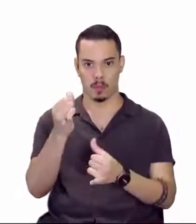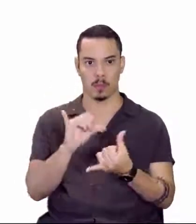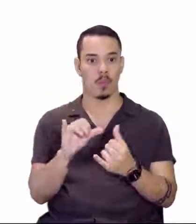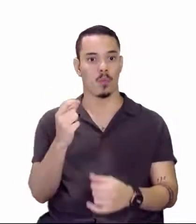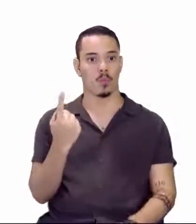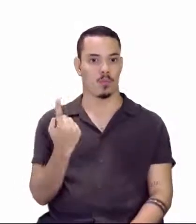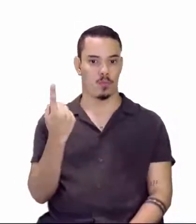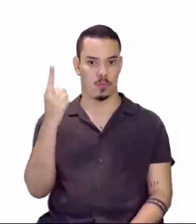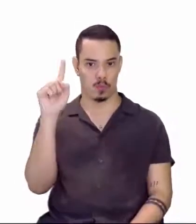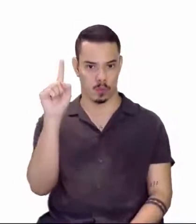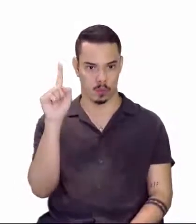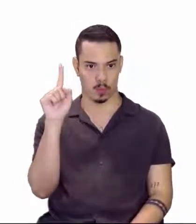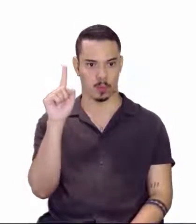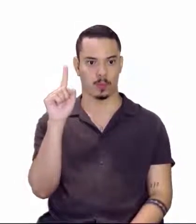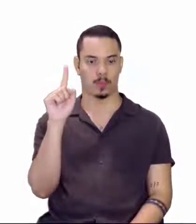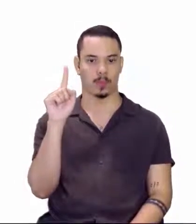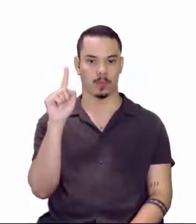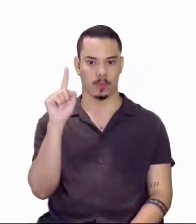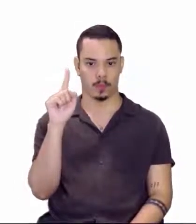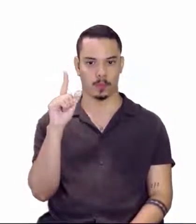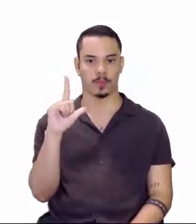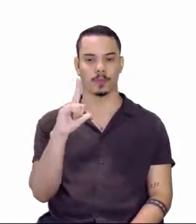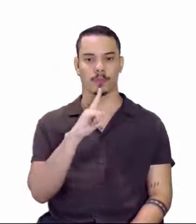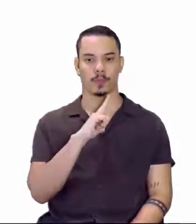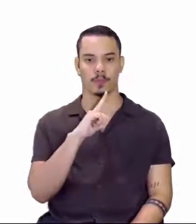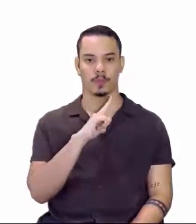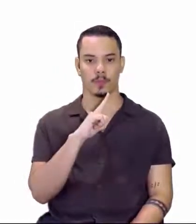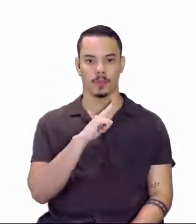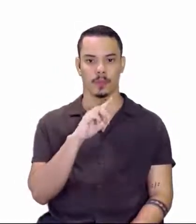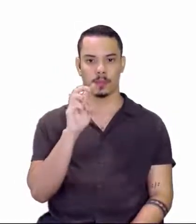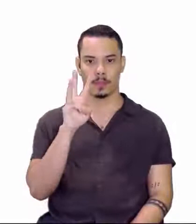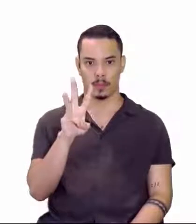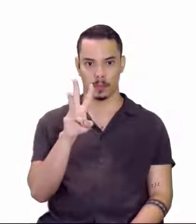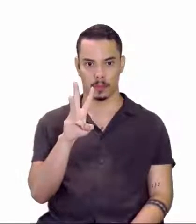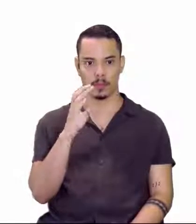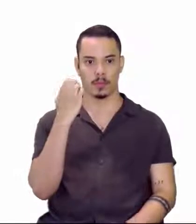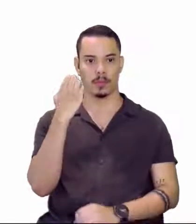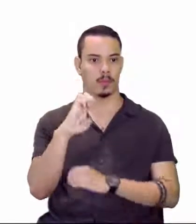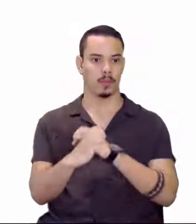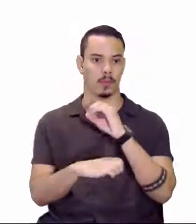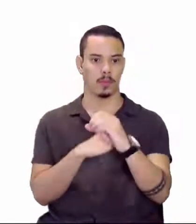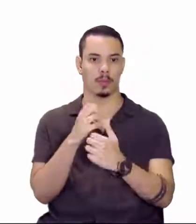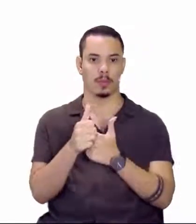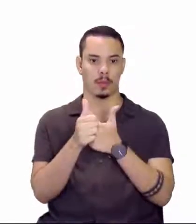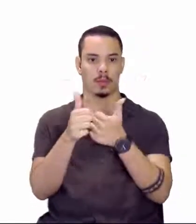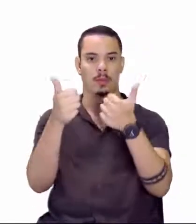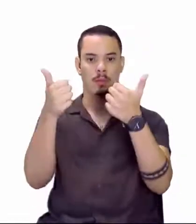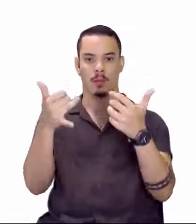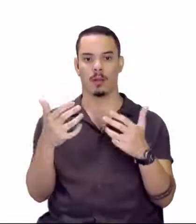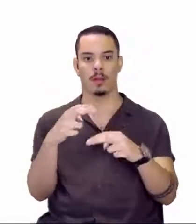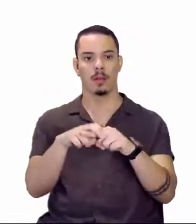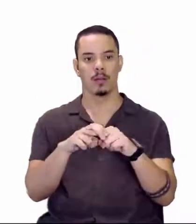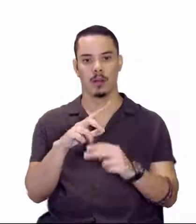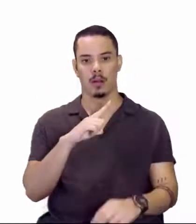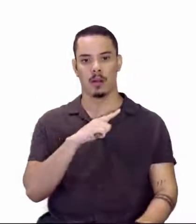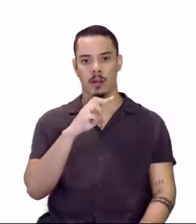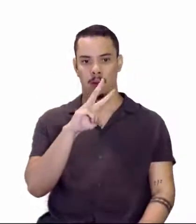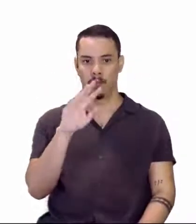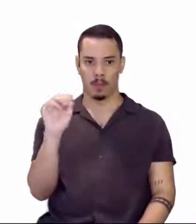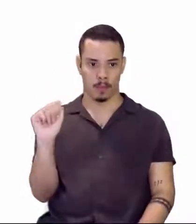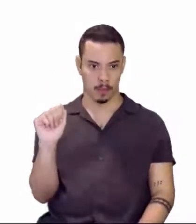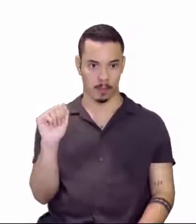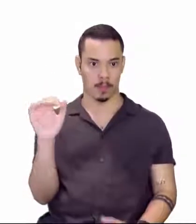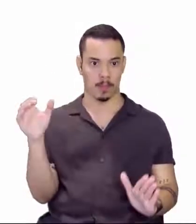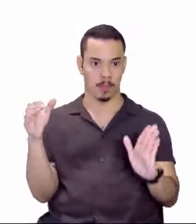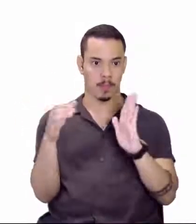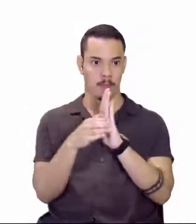último nível, ele vai ter 3 elétrons, conforme que eu falei. Por isso que ele está no 3A. No